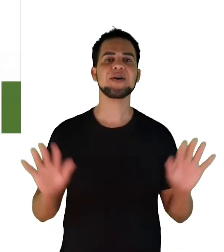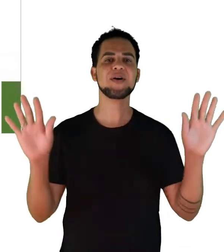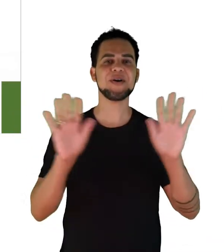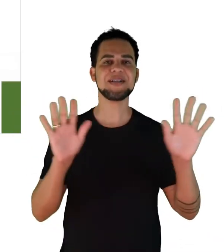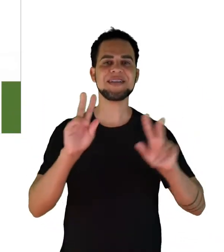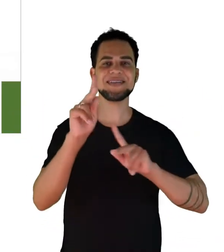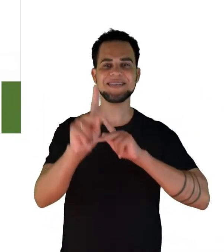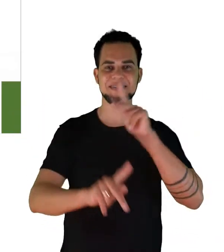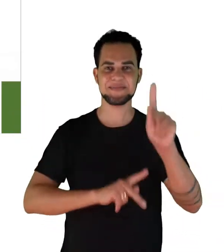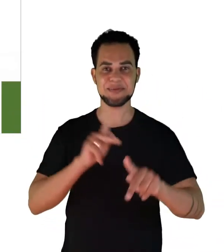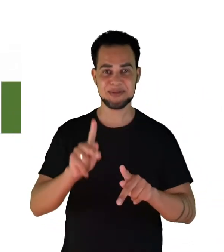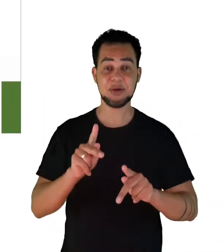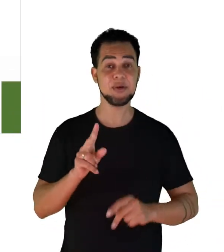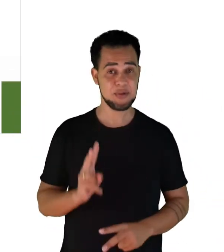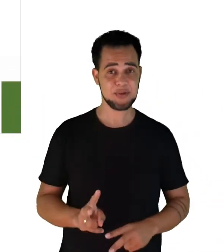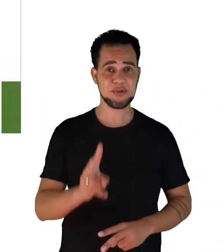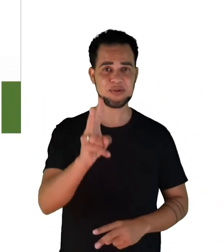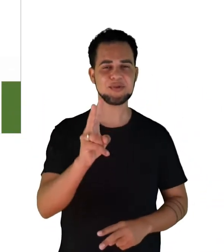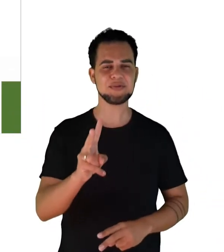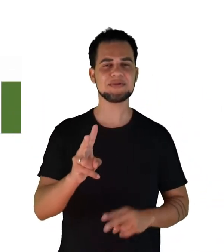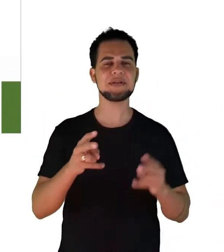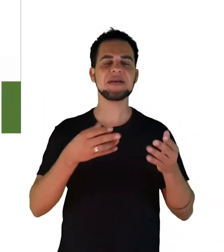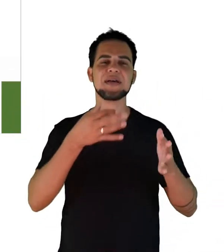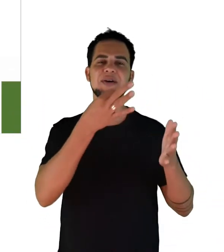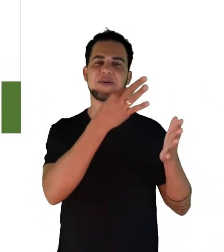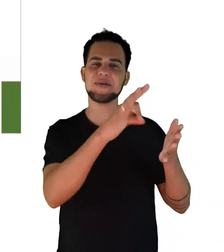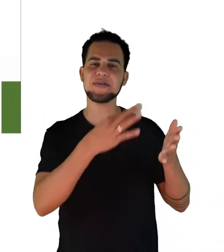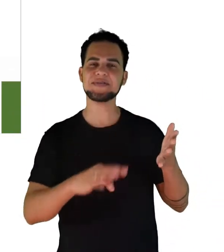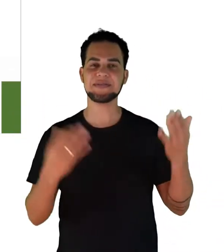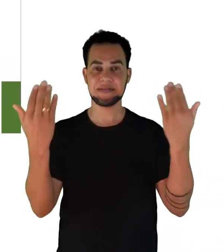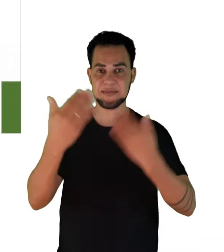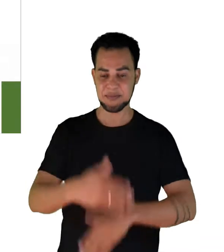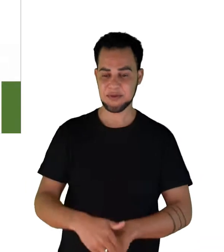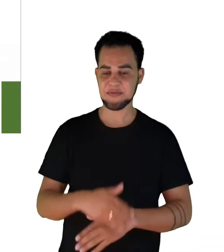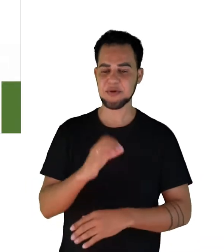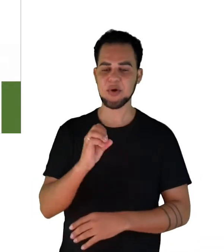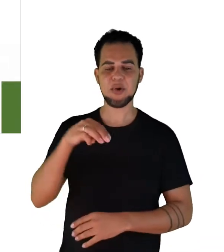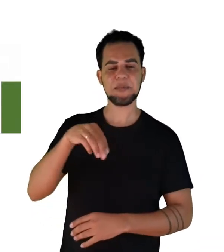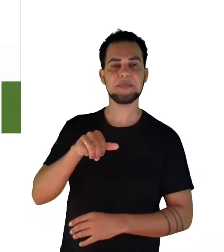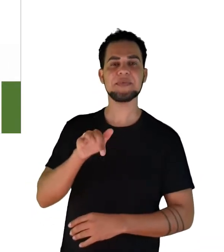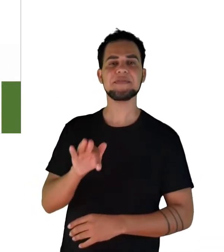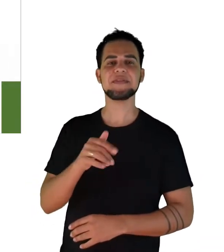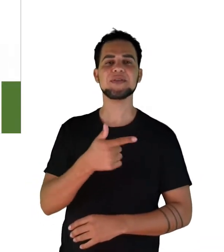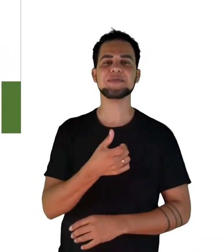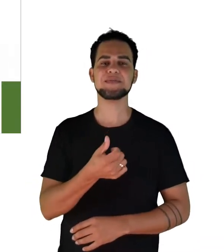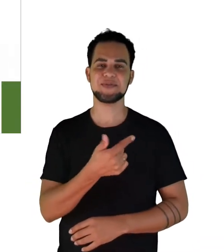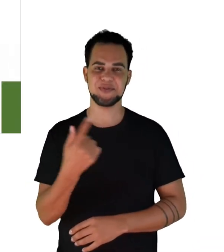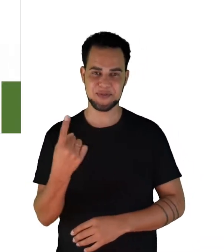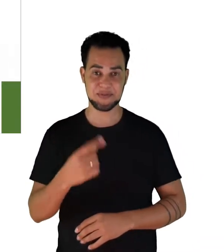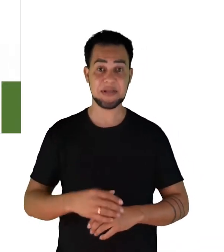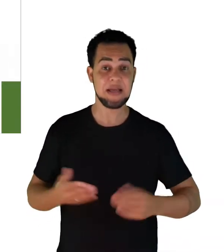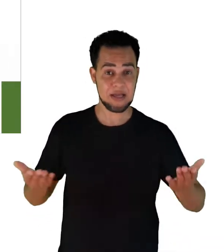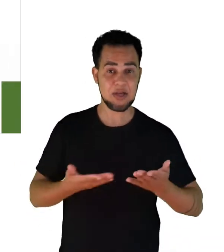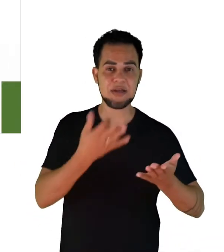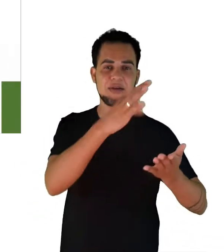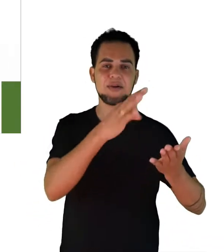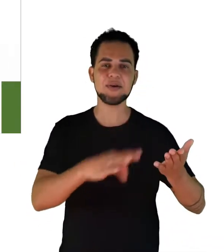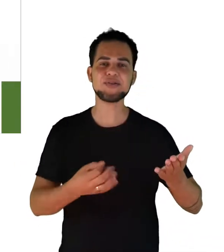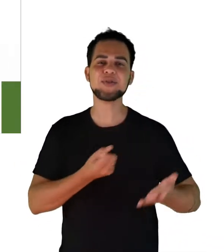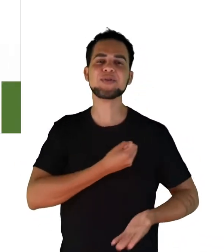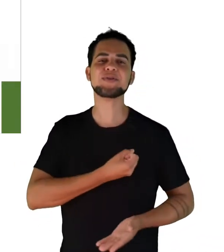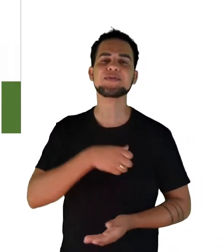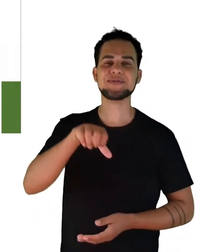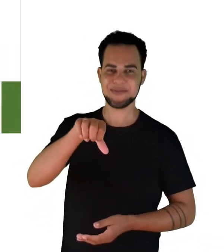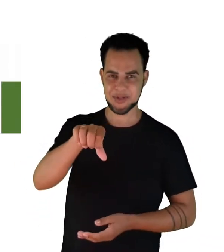Olá pessoal, dando continuidade à correção e comentário da prova da UMIF 2021, agora vamos corrigir a questão número